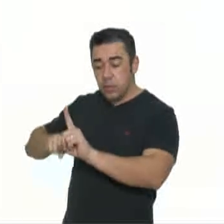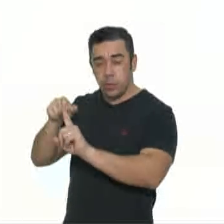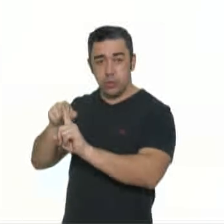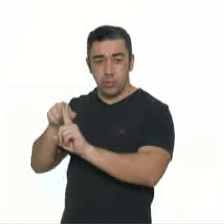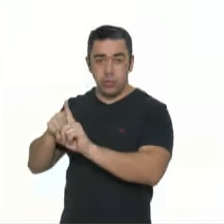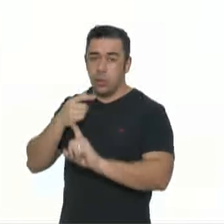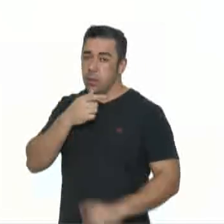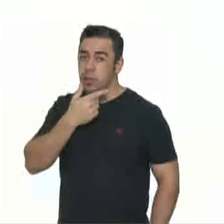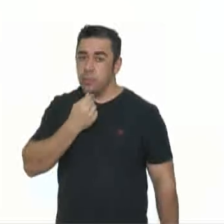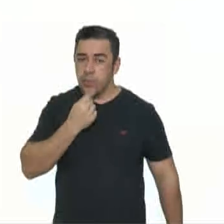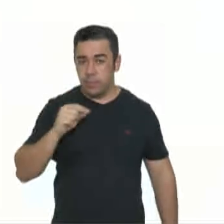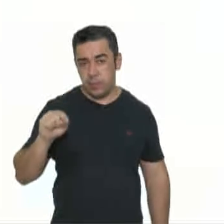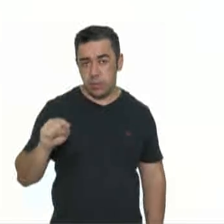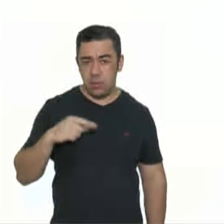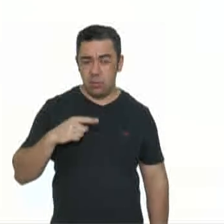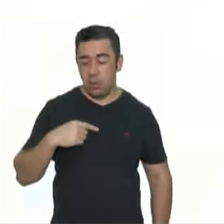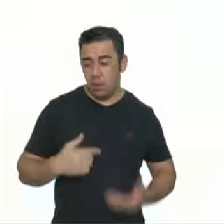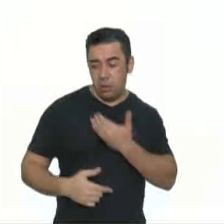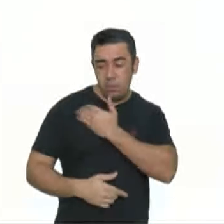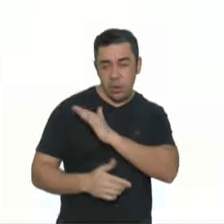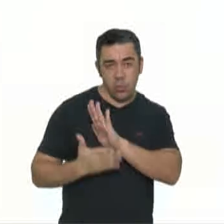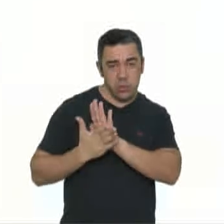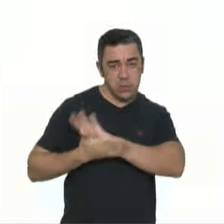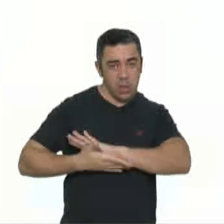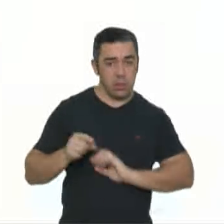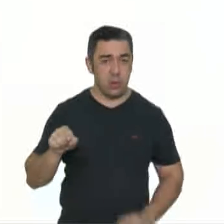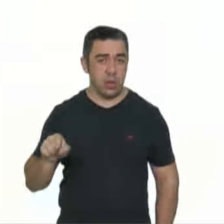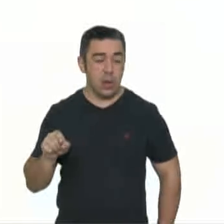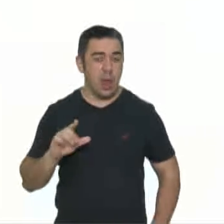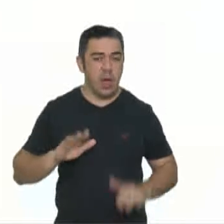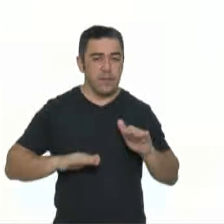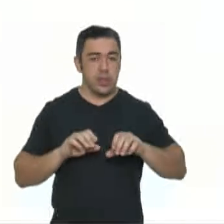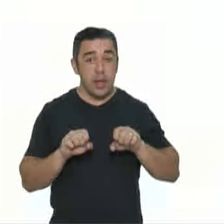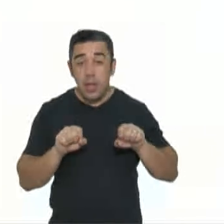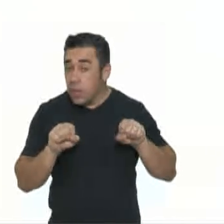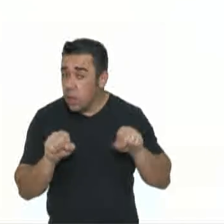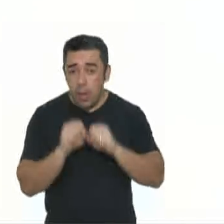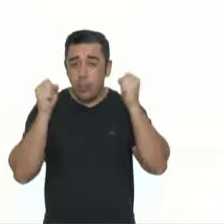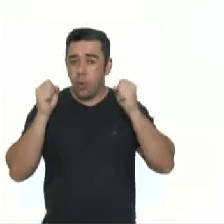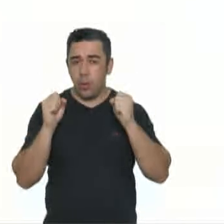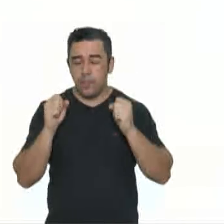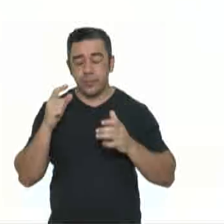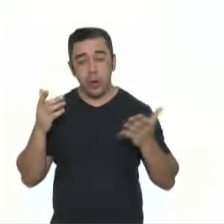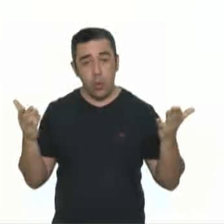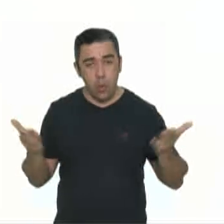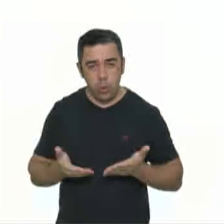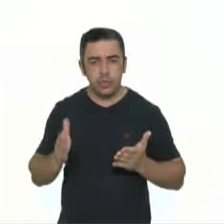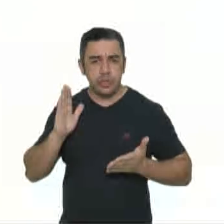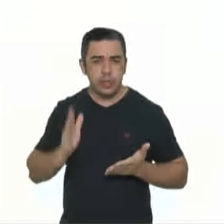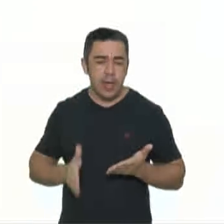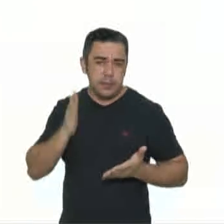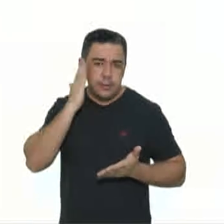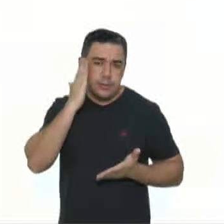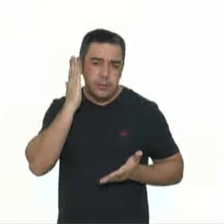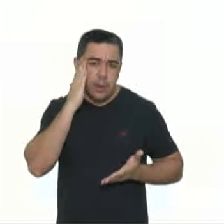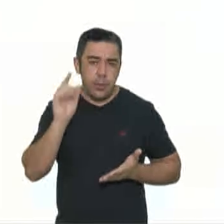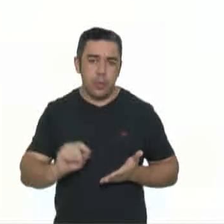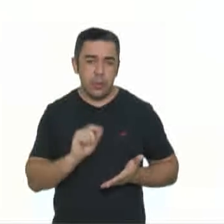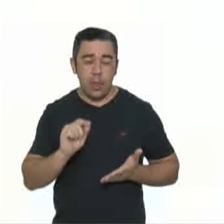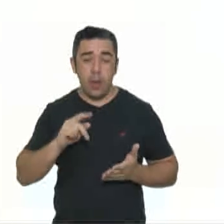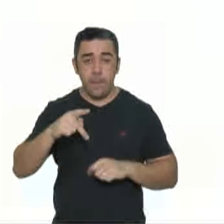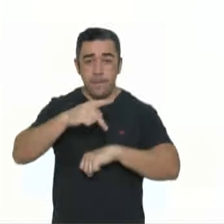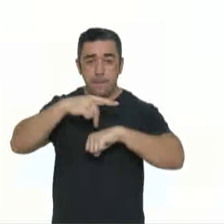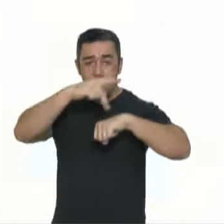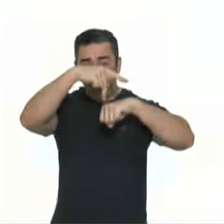um personagem ridicularizado muitas vezes. Ele desconstituiu isso. Entretanto, atualmente já está mais evidente que o país todo